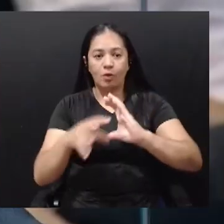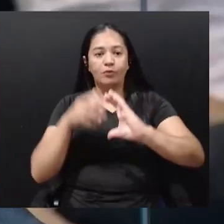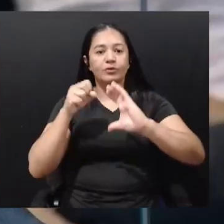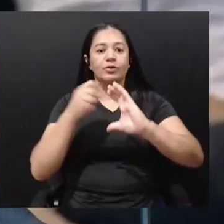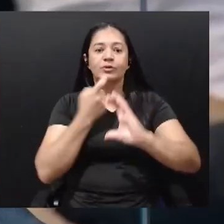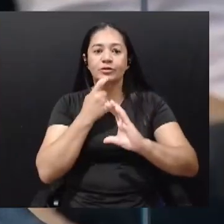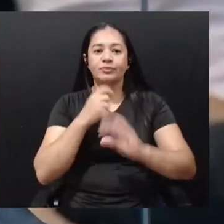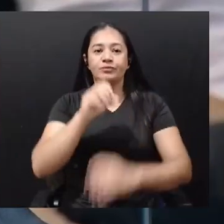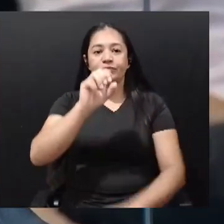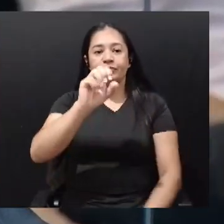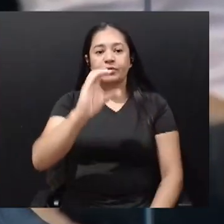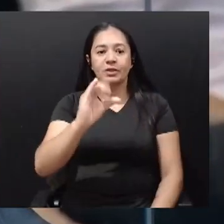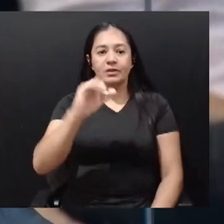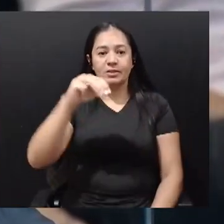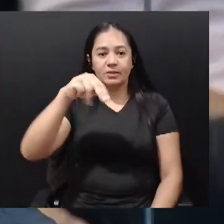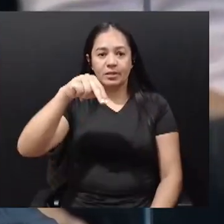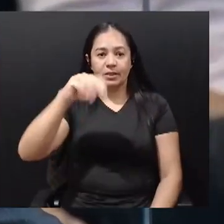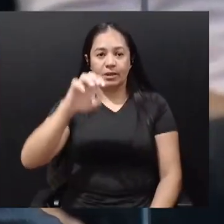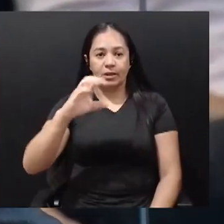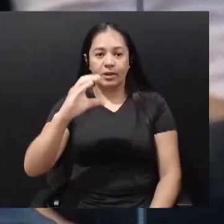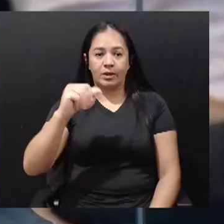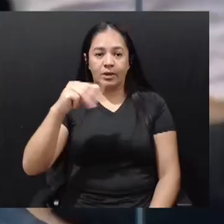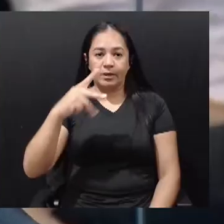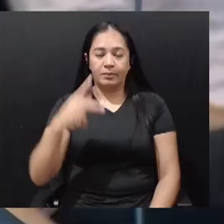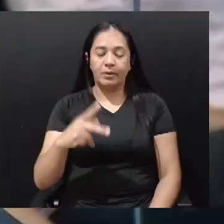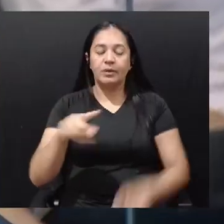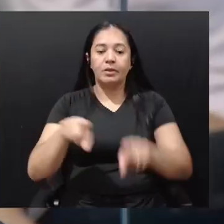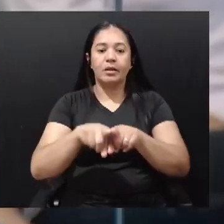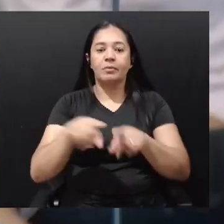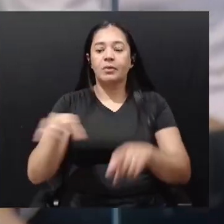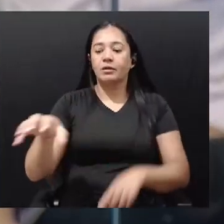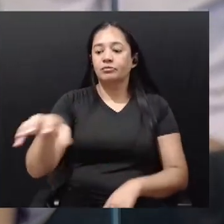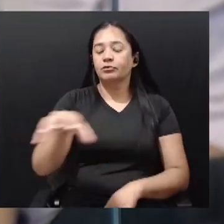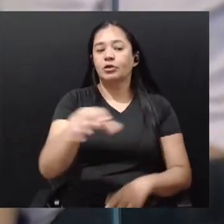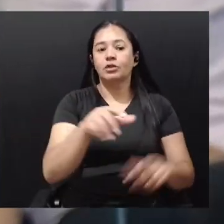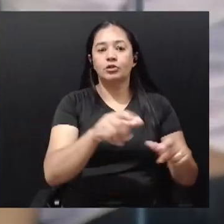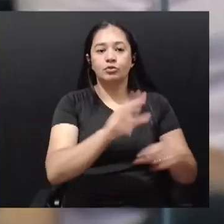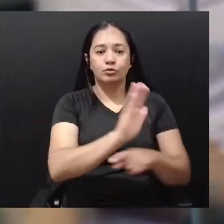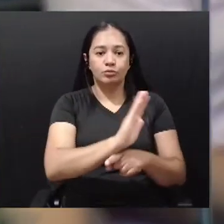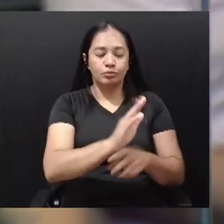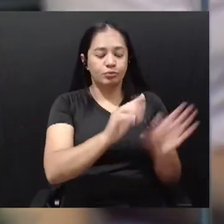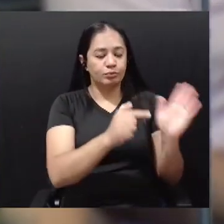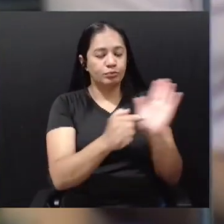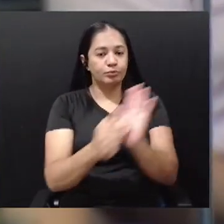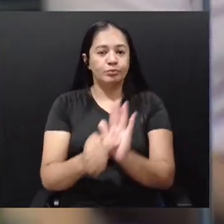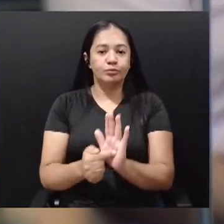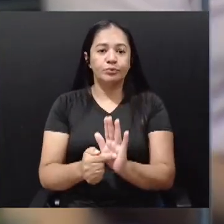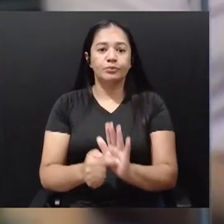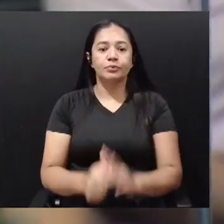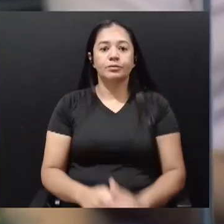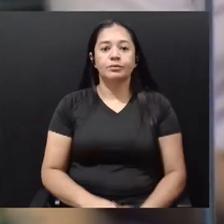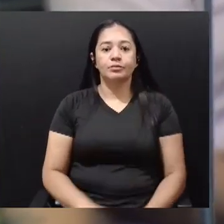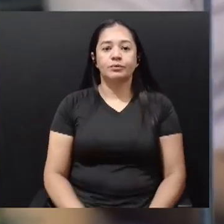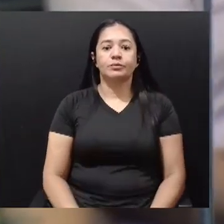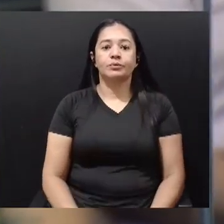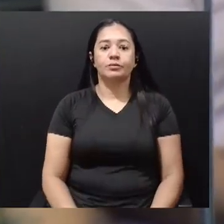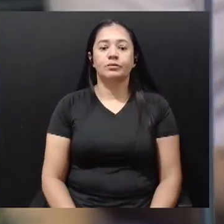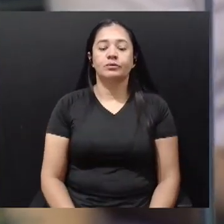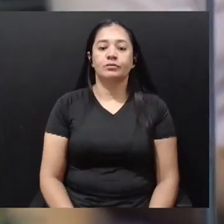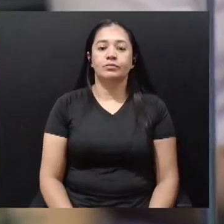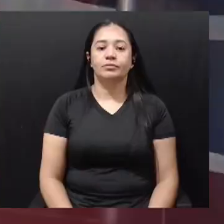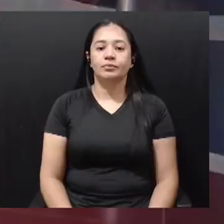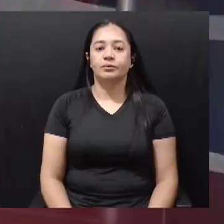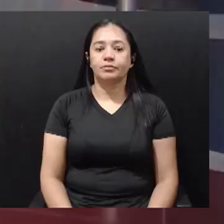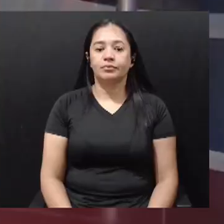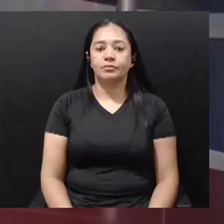e também de uma rede municipal de salas de exibição cinematográfica e cineclubes, a Rede Cinecamp. O projeto